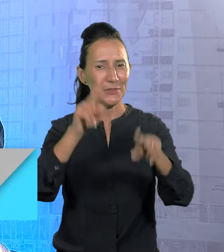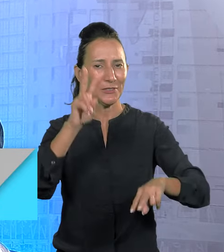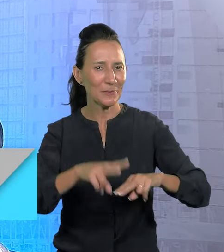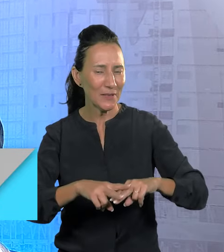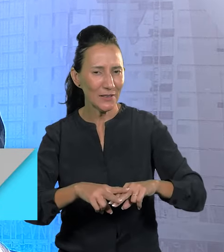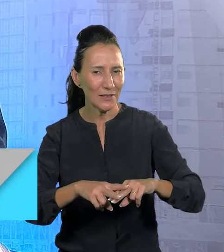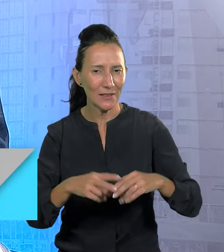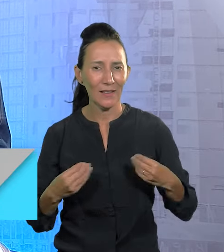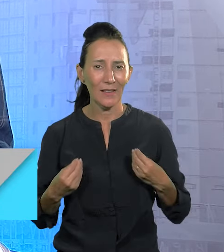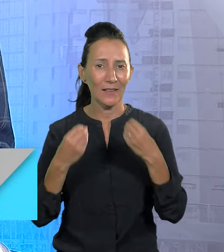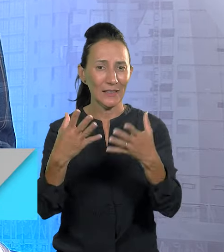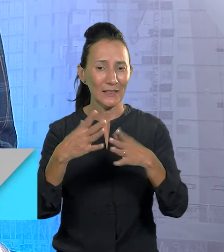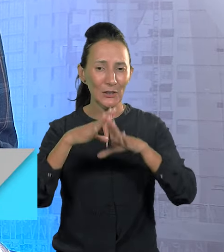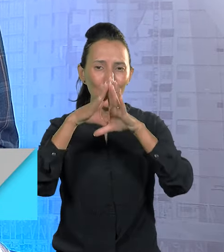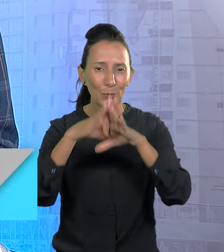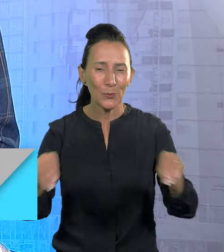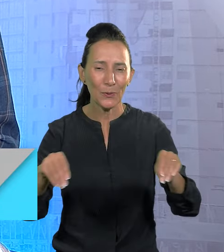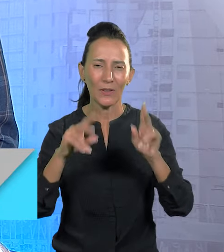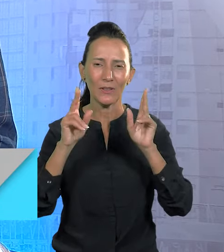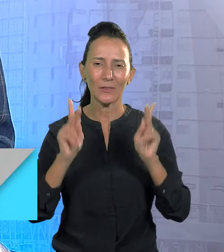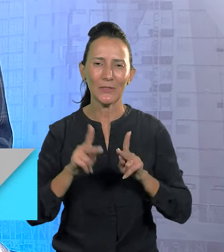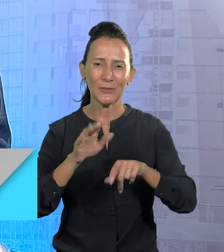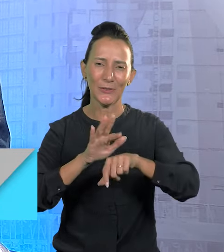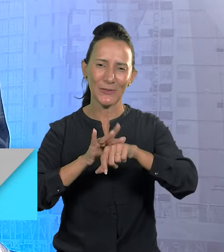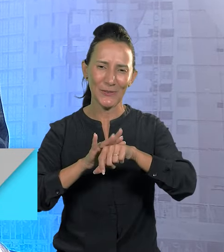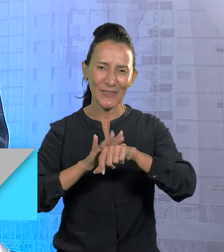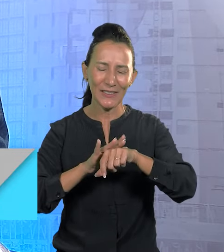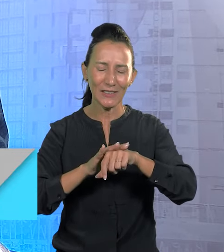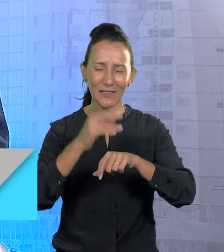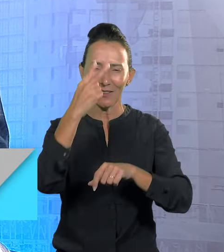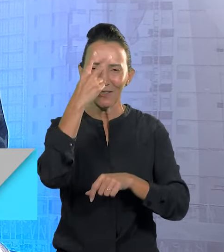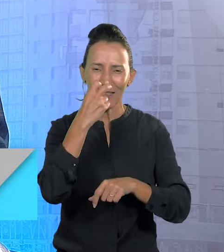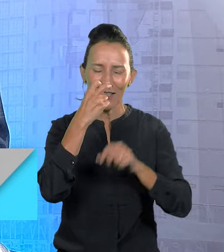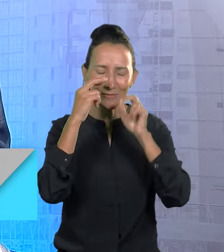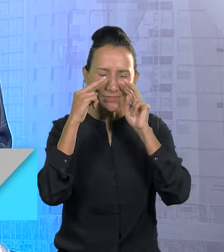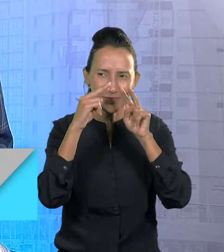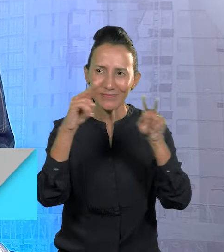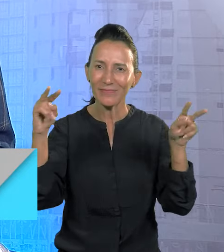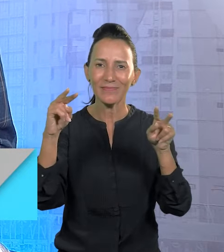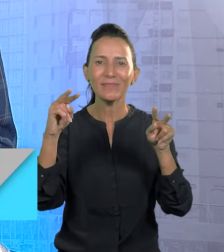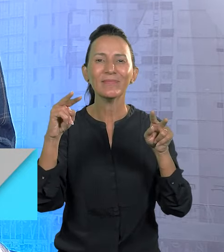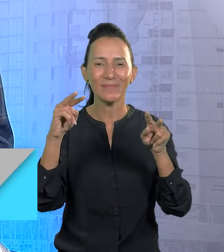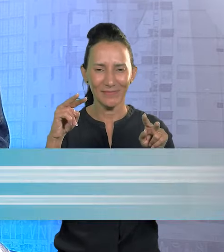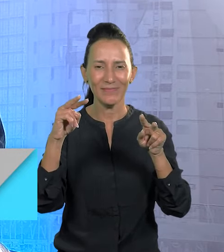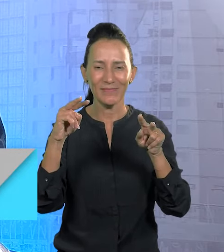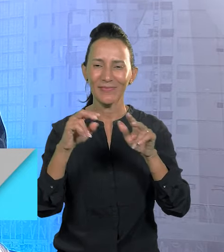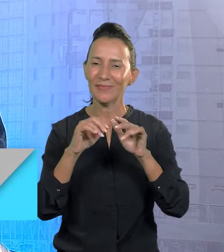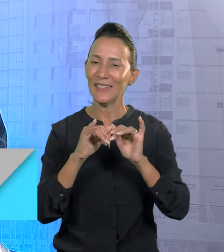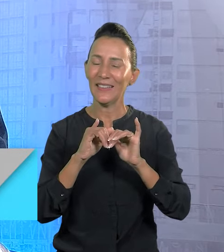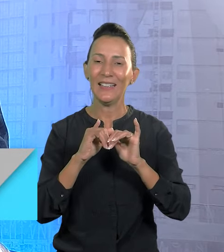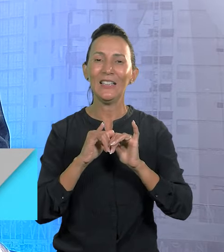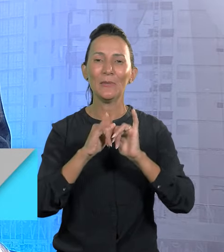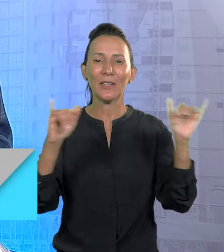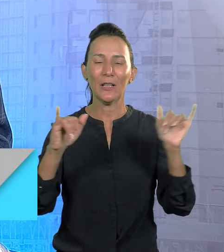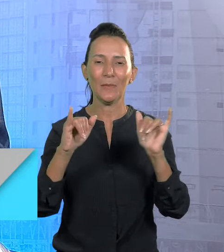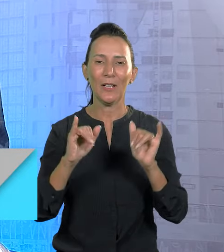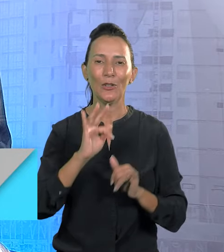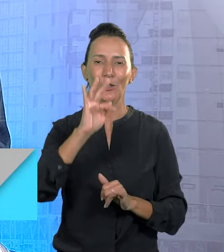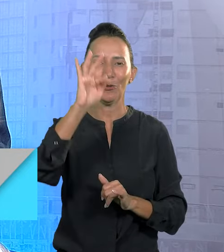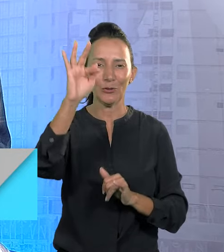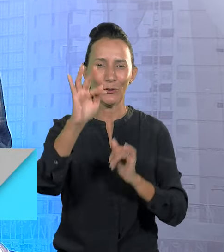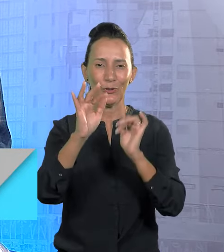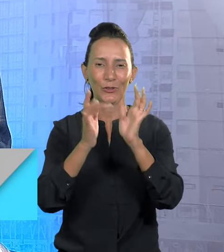cativos, trazer cura aos enfermos, restaurar a visão dos cegos e proclamar o ano